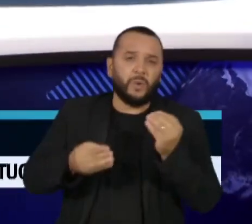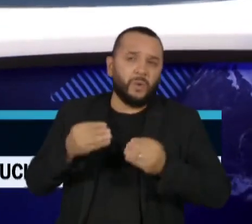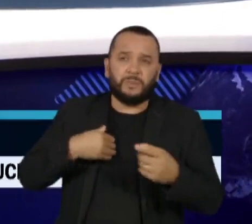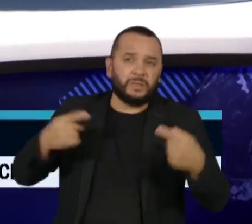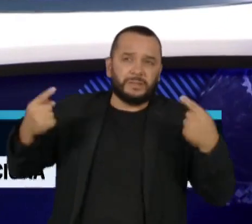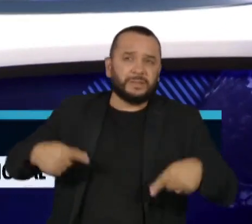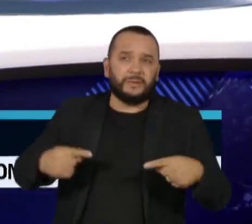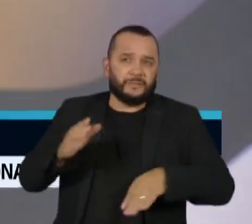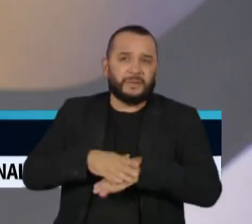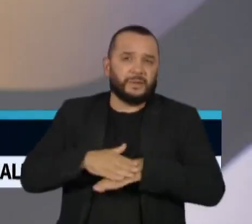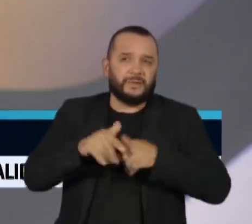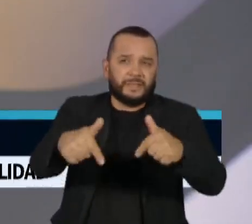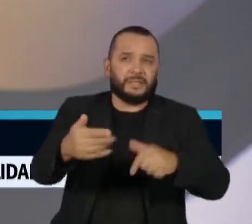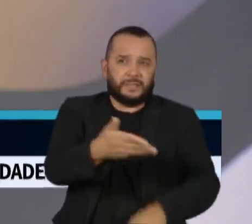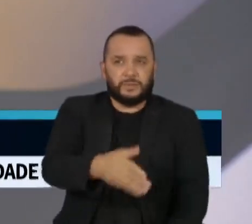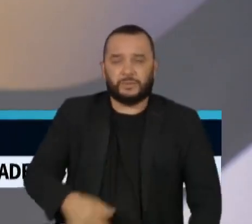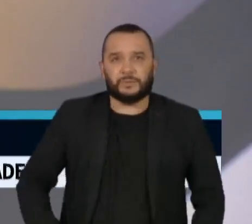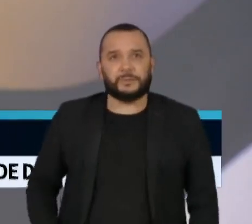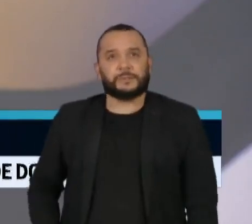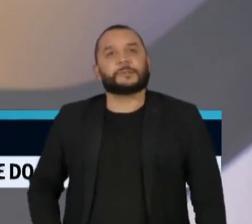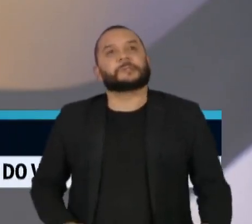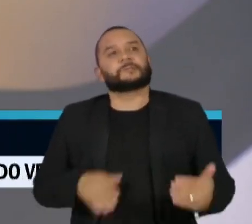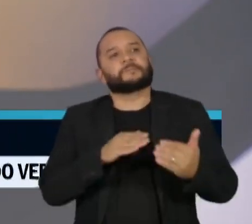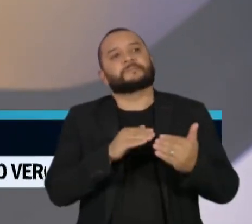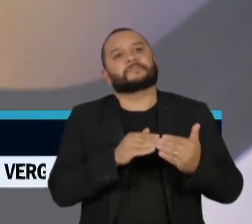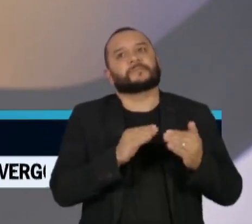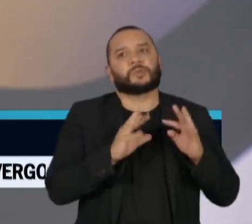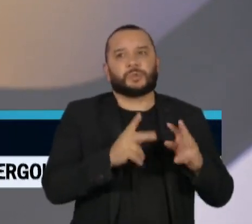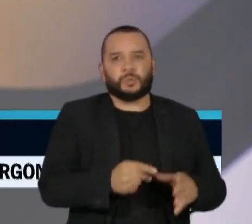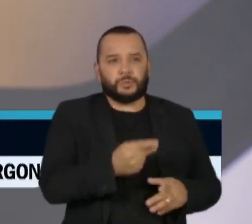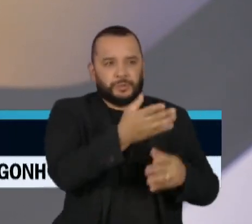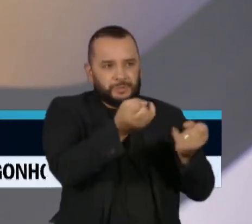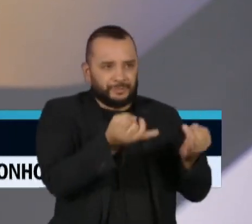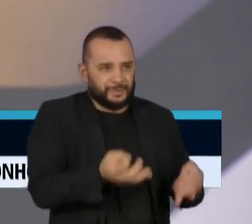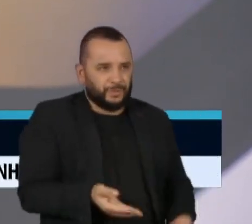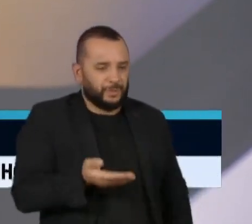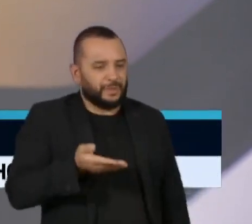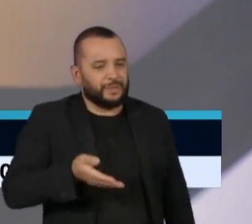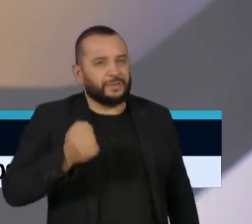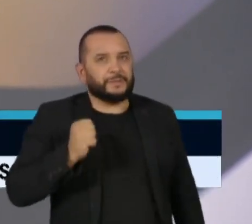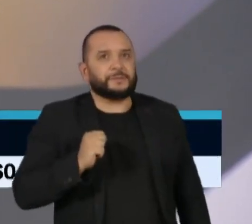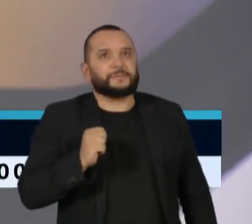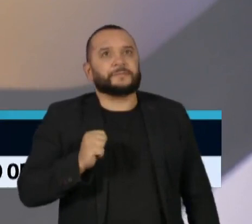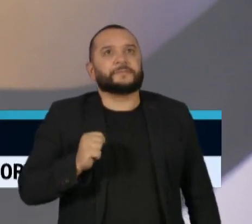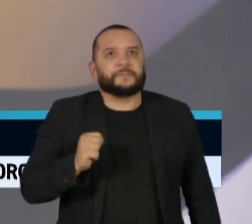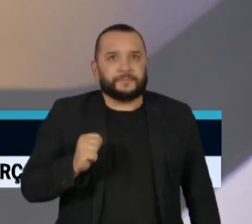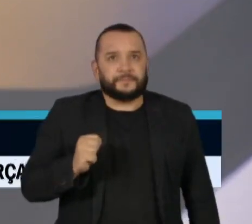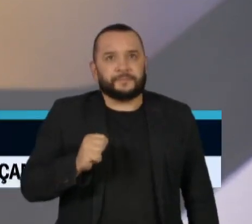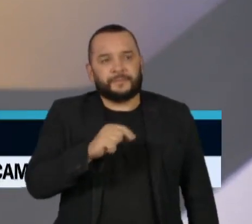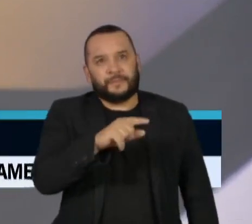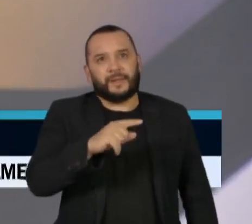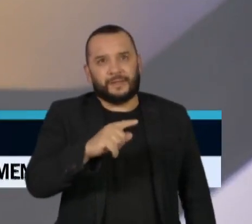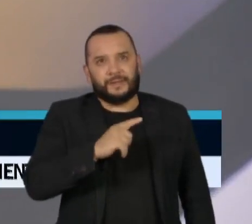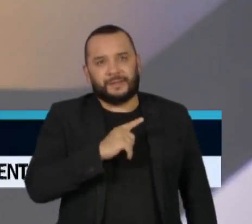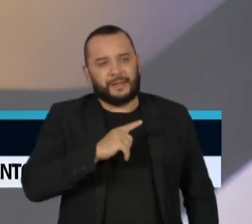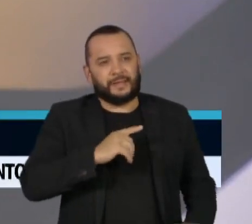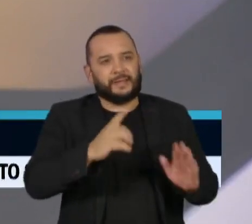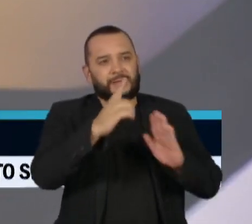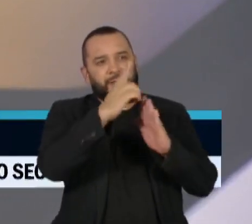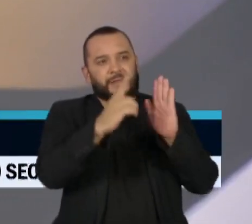isso por isso eu tô de acordo com tudo que foi muito aqui eu me implico com o termo